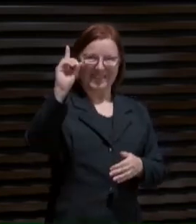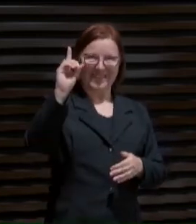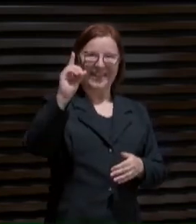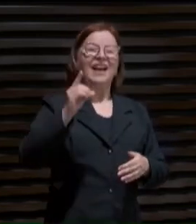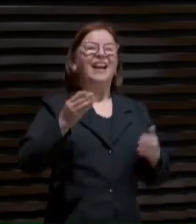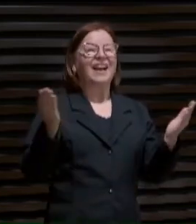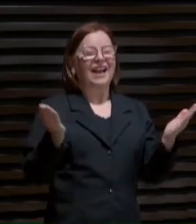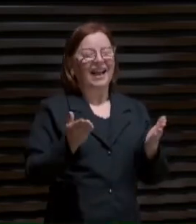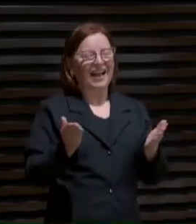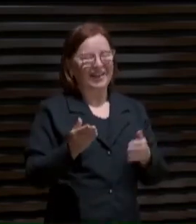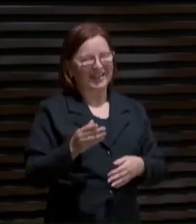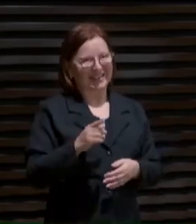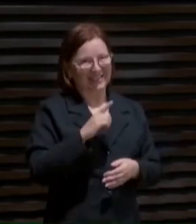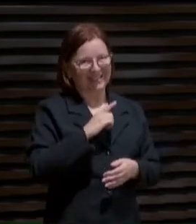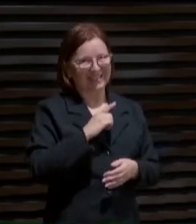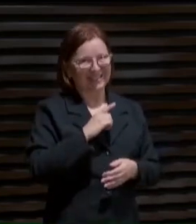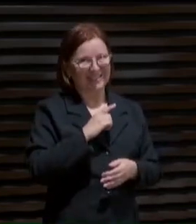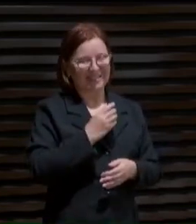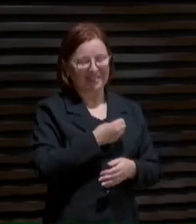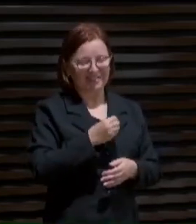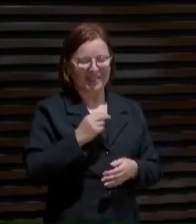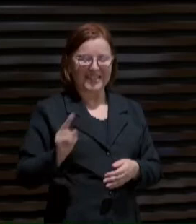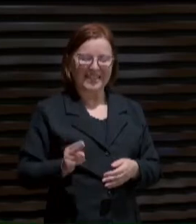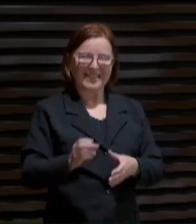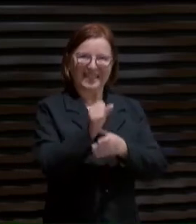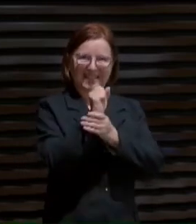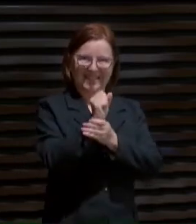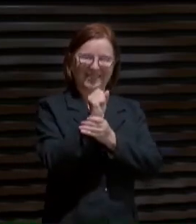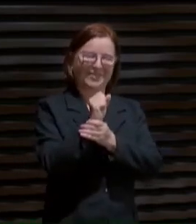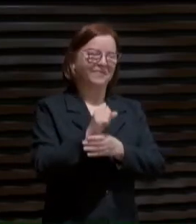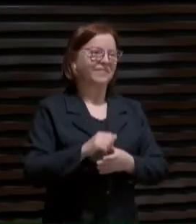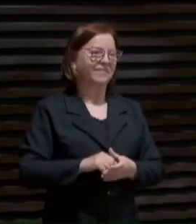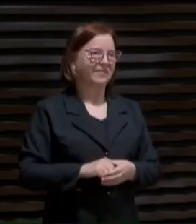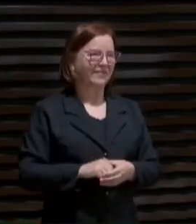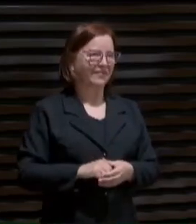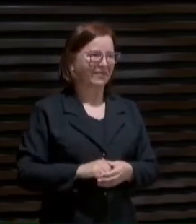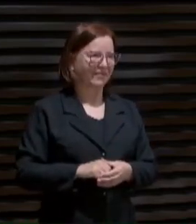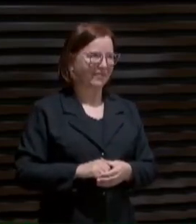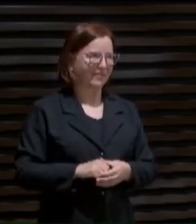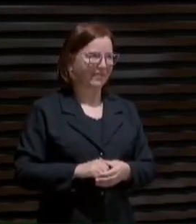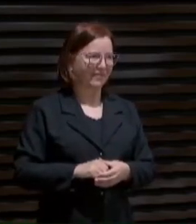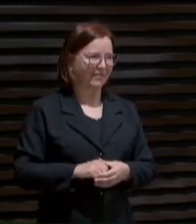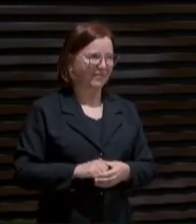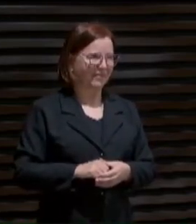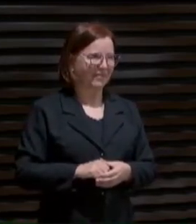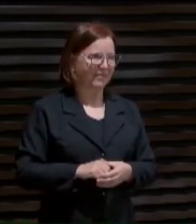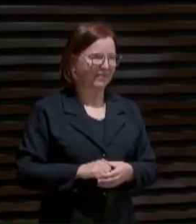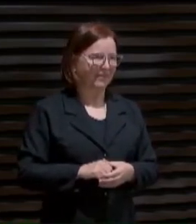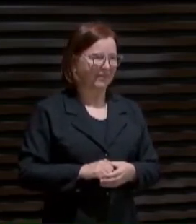de verdade eterno seguro para as nossas vidas e quando nós